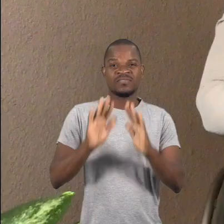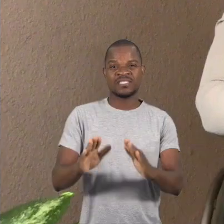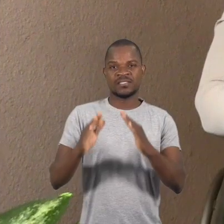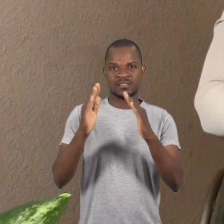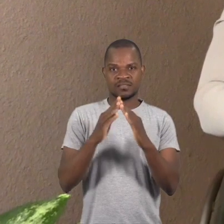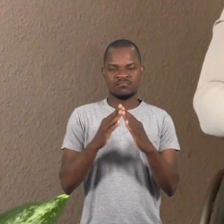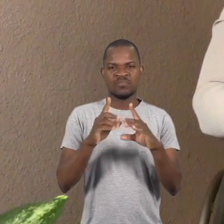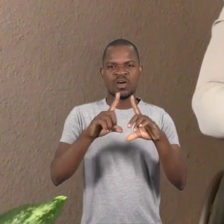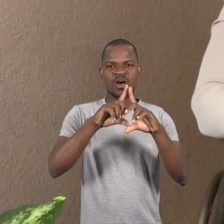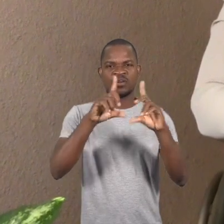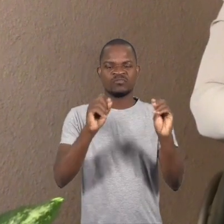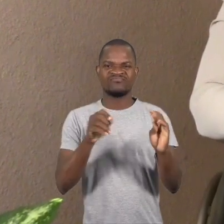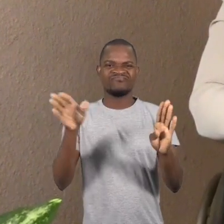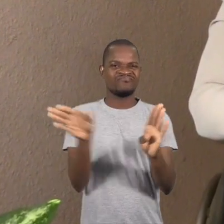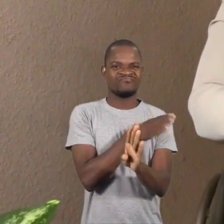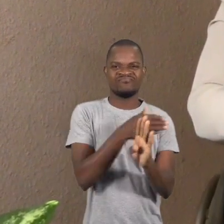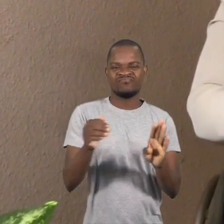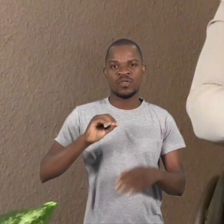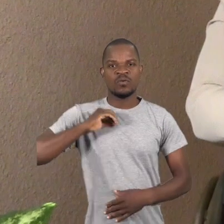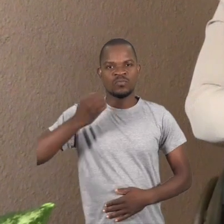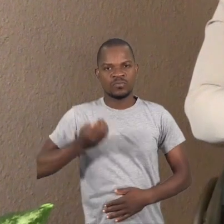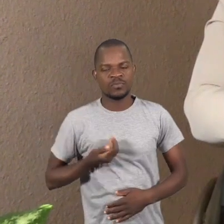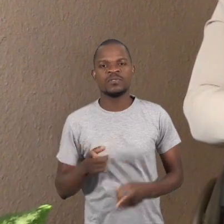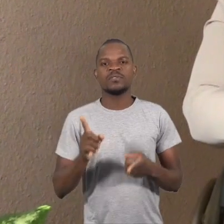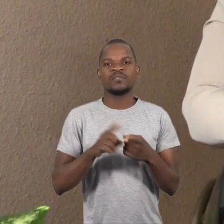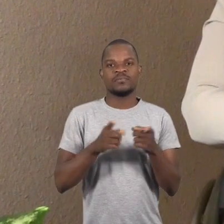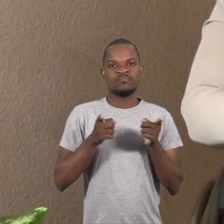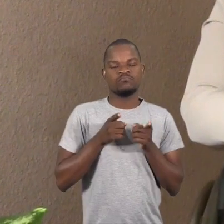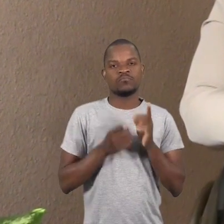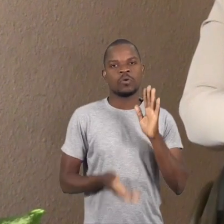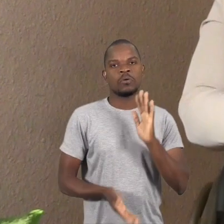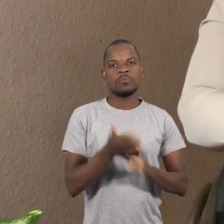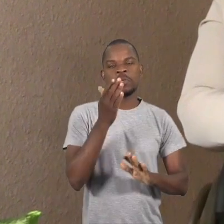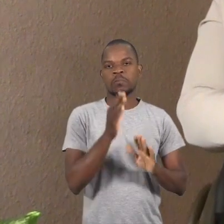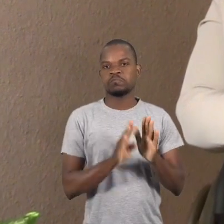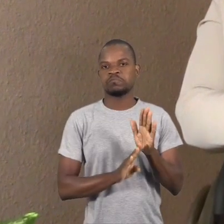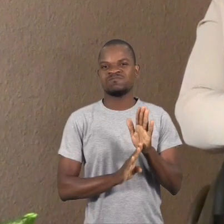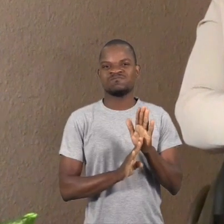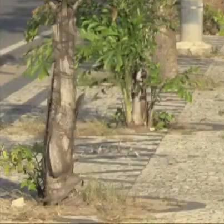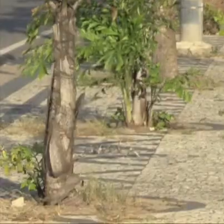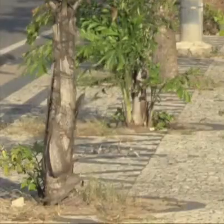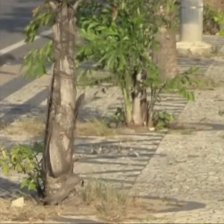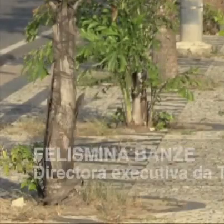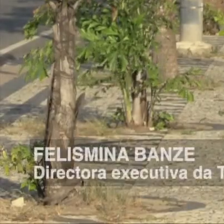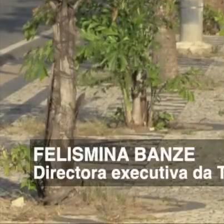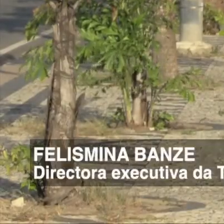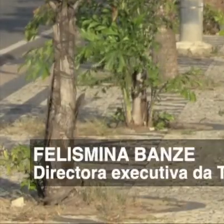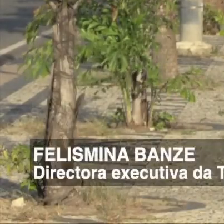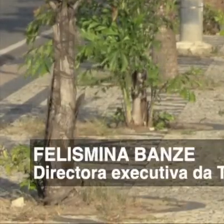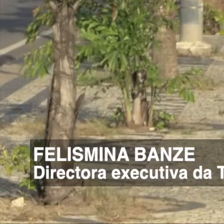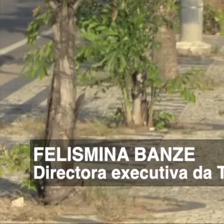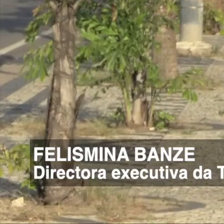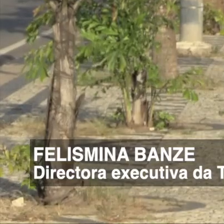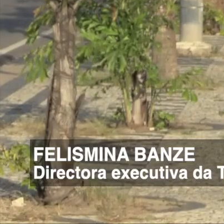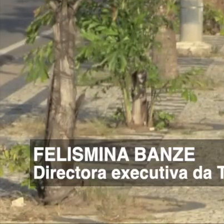Em situações de crise, os casos de violência contra as mulheres e raparigas tendem a aumentar. As mulheres com deficiência